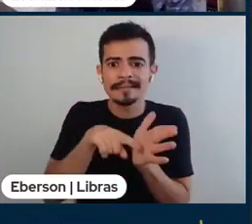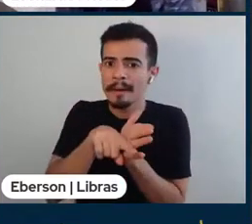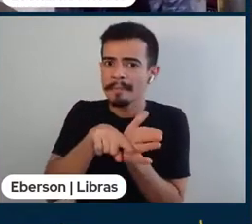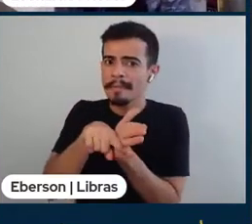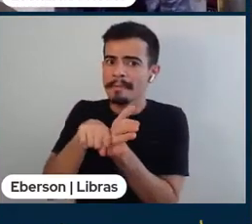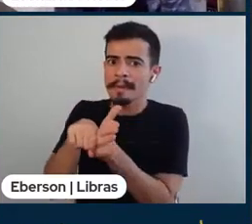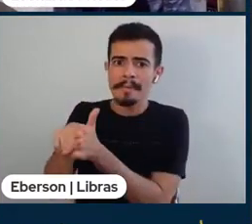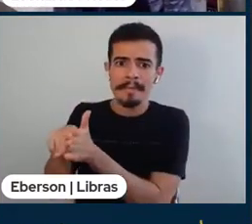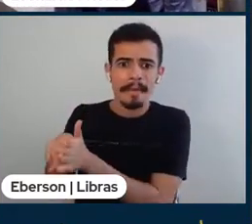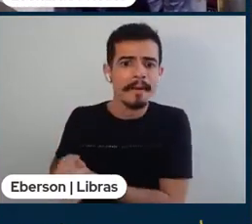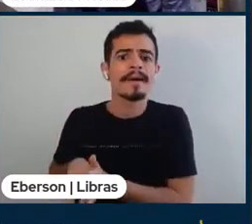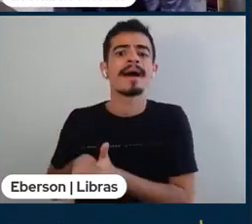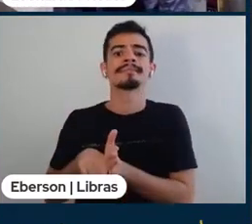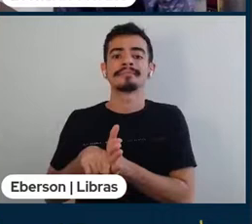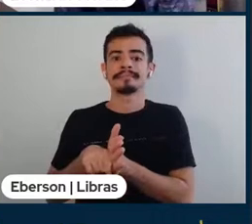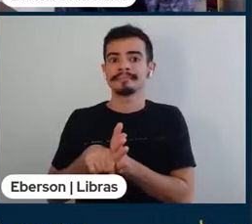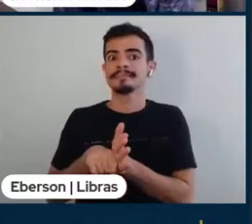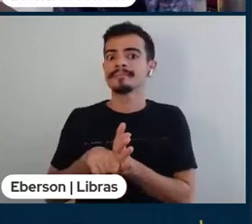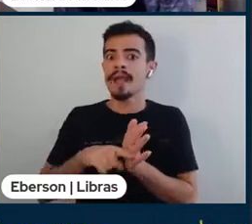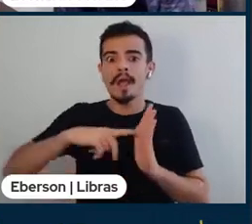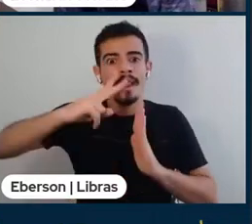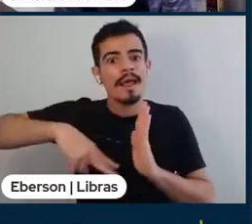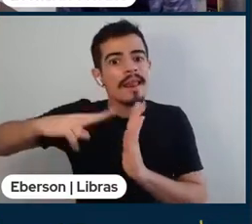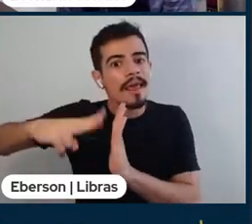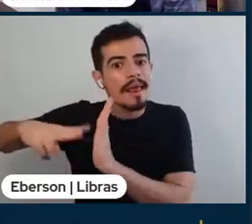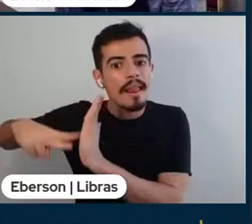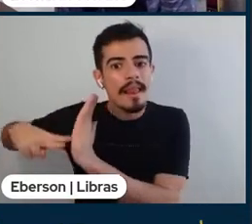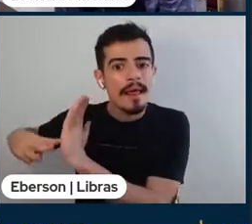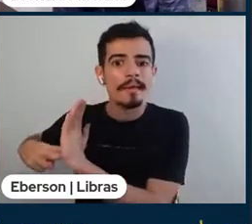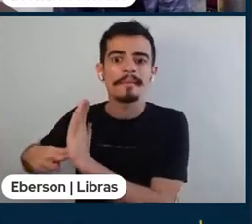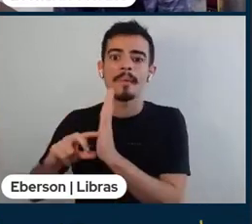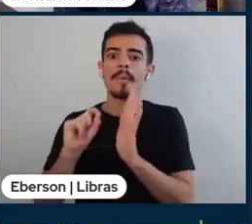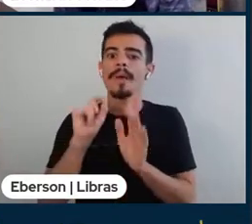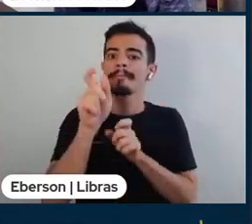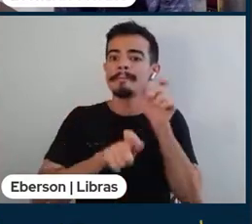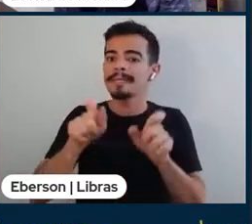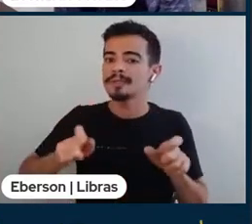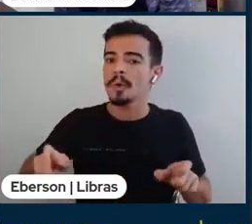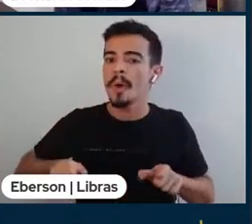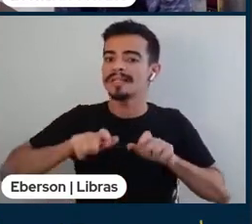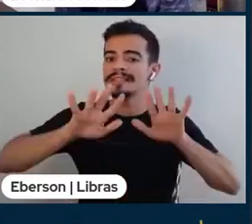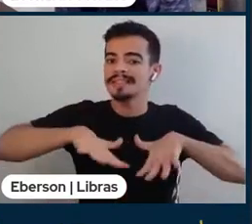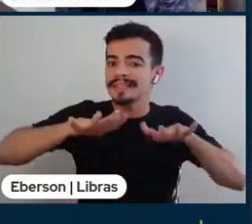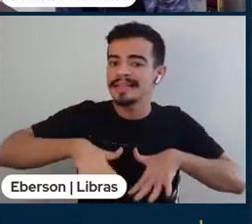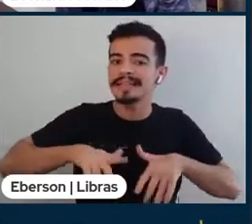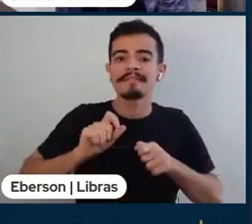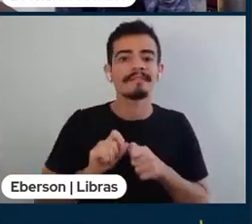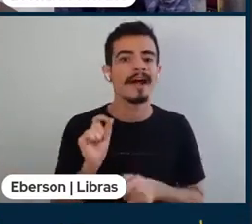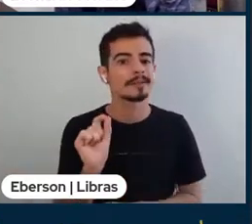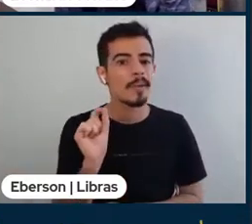muita coisa. Comecei a ler tudo que tinha, o que que as pessoas de escrita faziam, onde elas